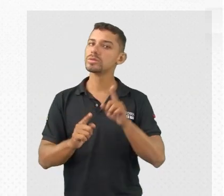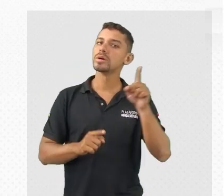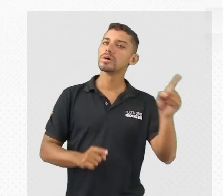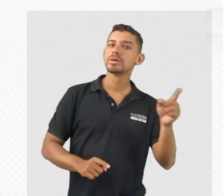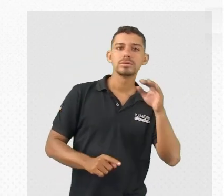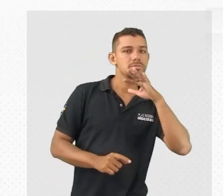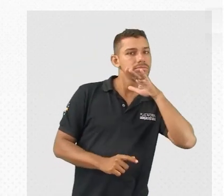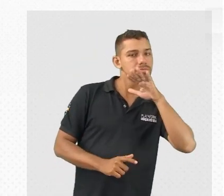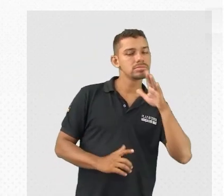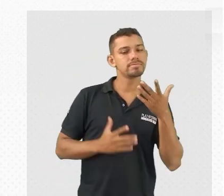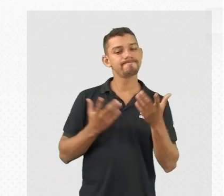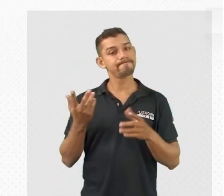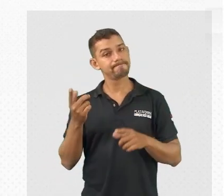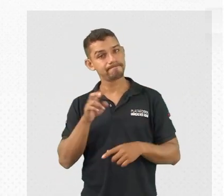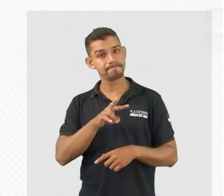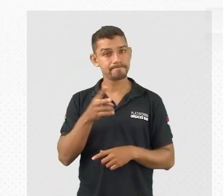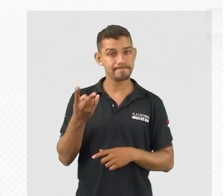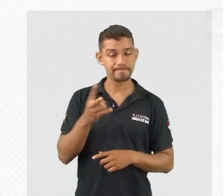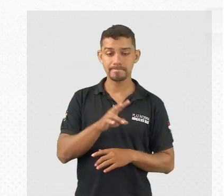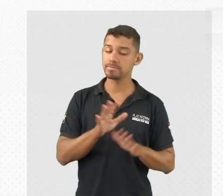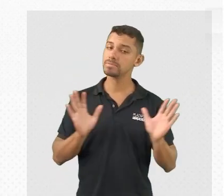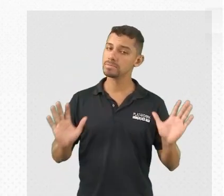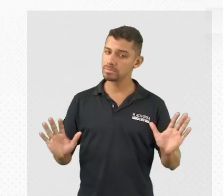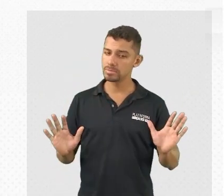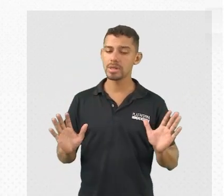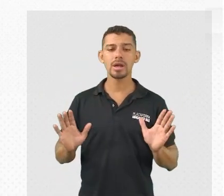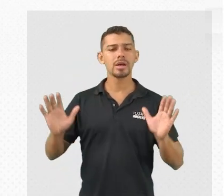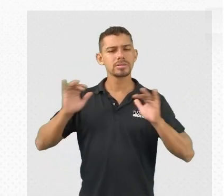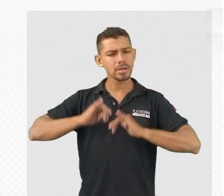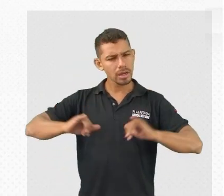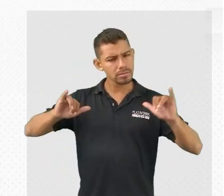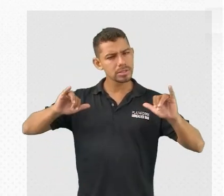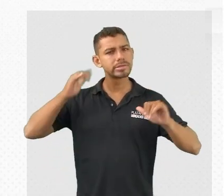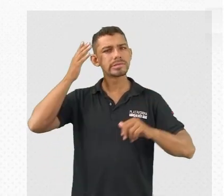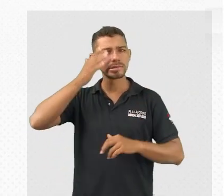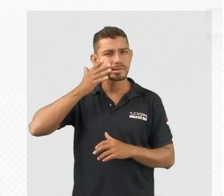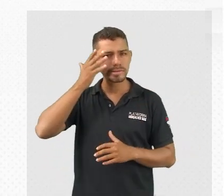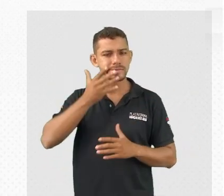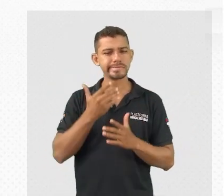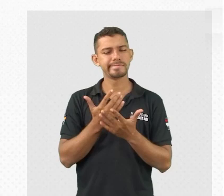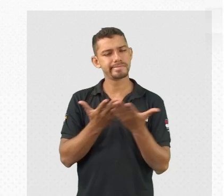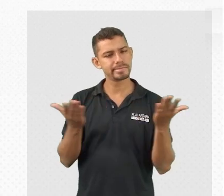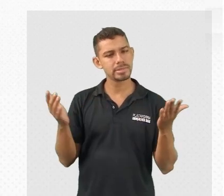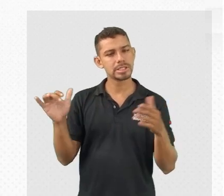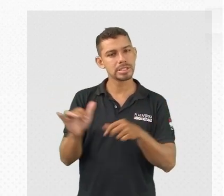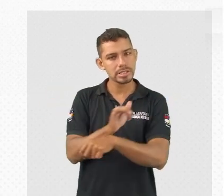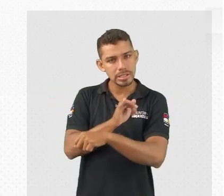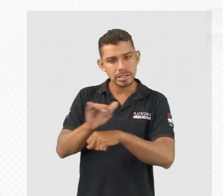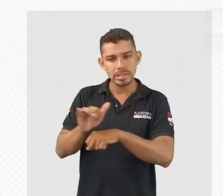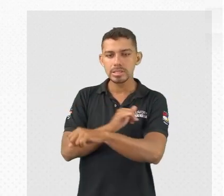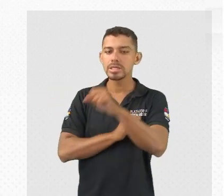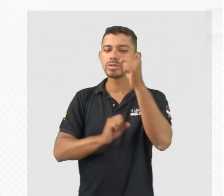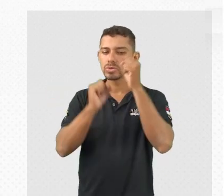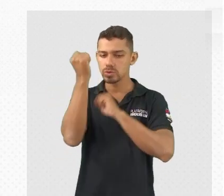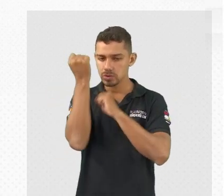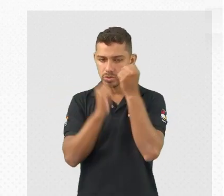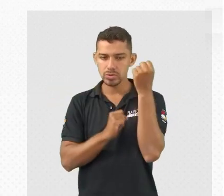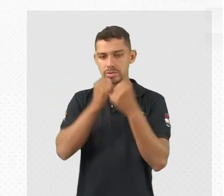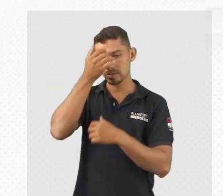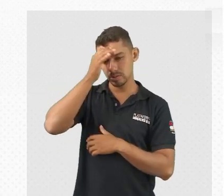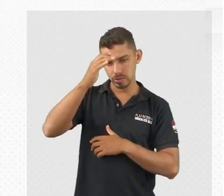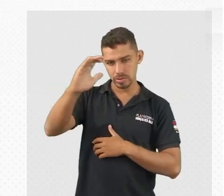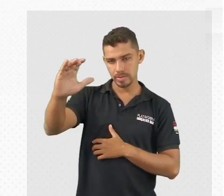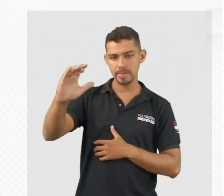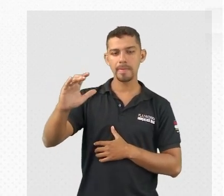quanto uma coisa negativa. Além disso, campanhas eleitorais utilizam as estratégias da indústria cultural, ou